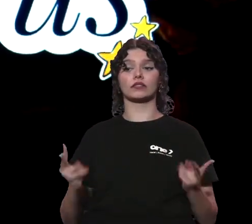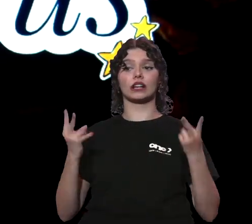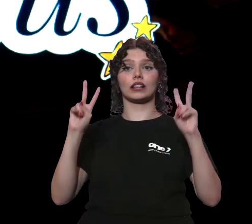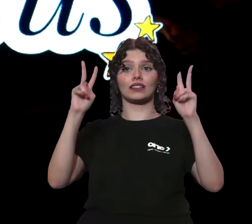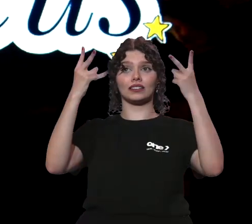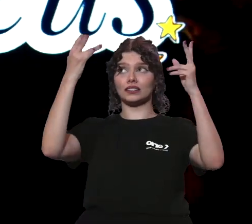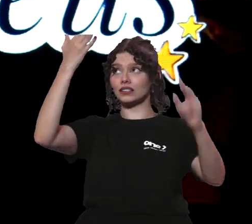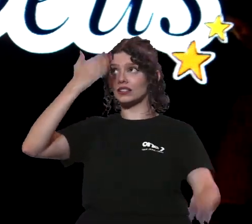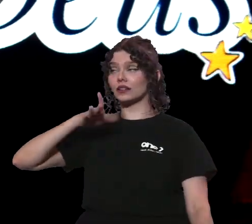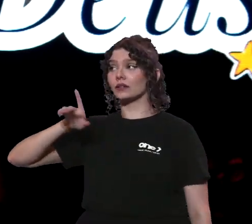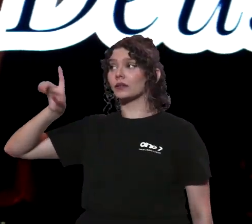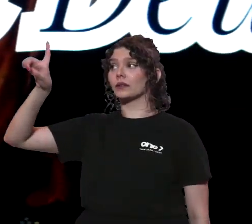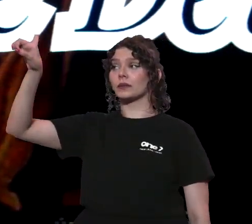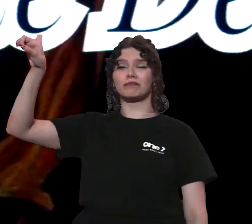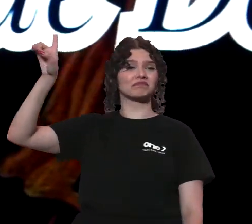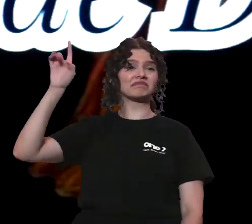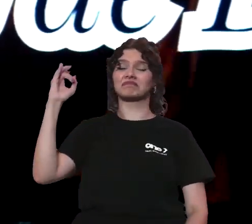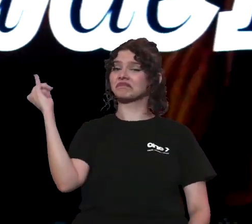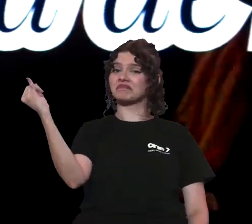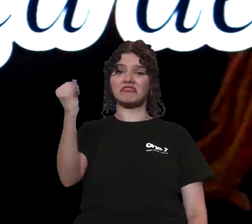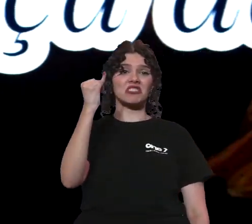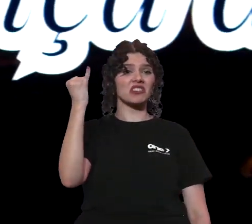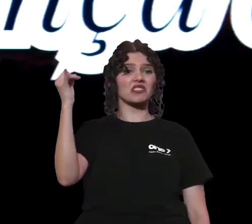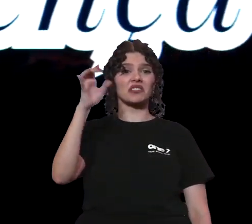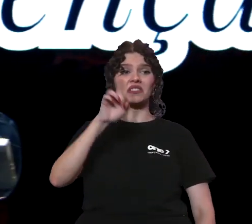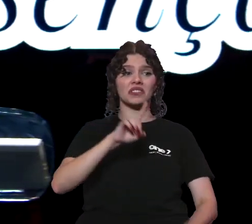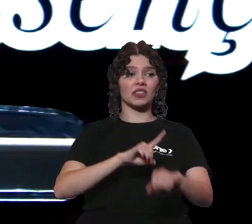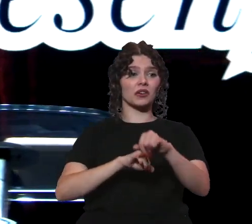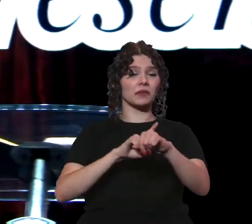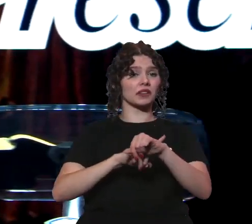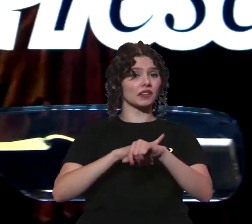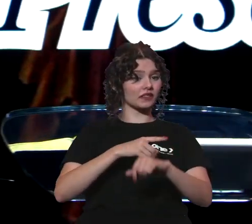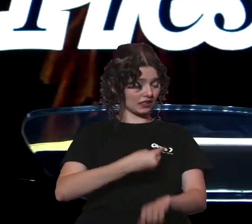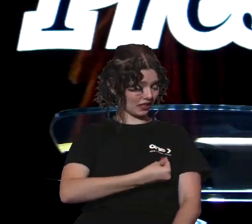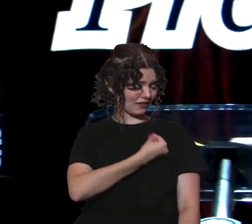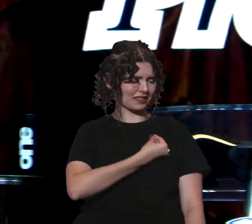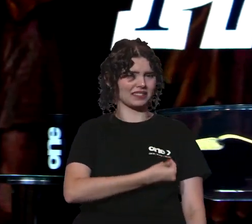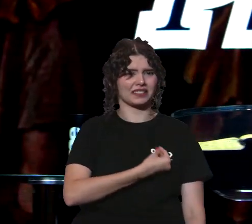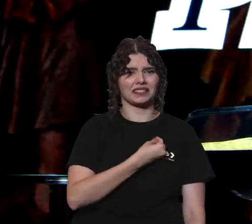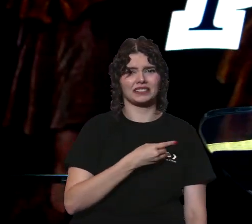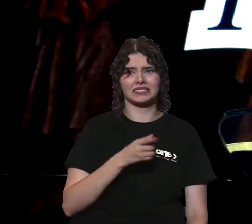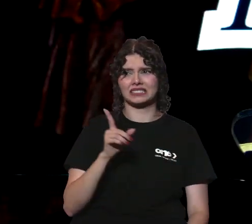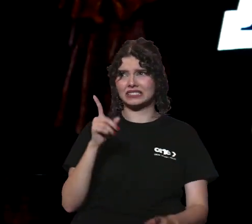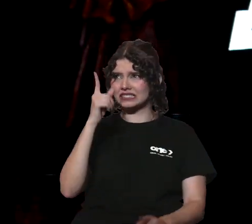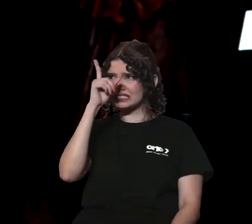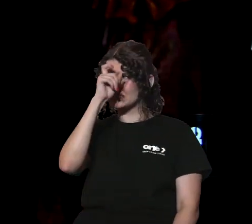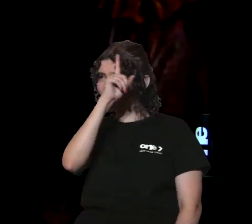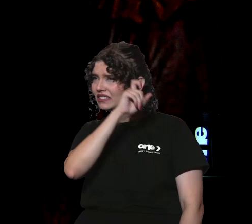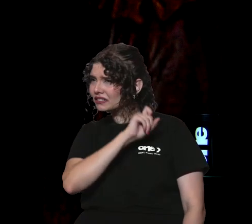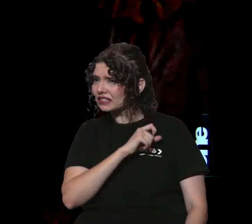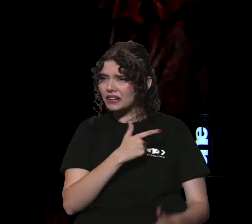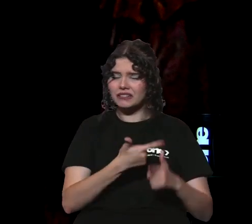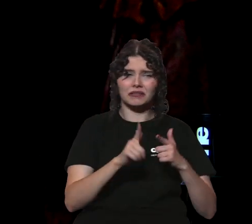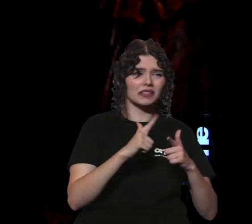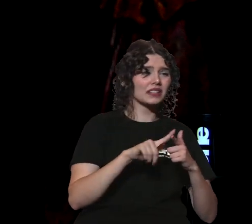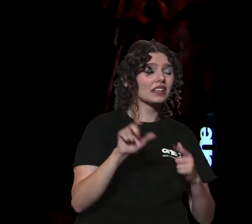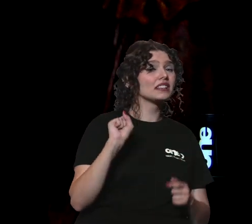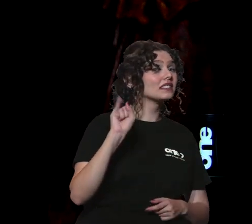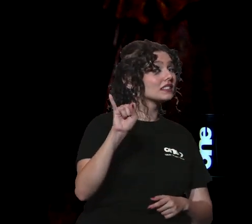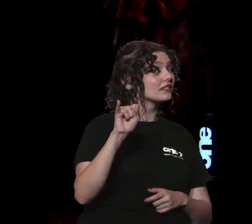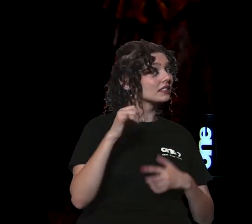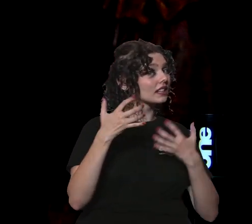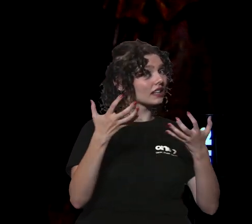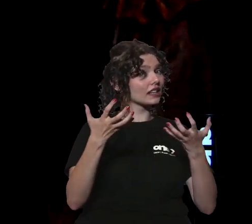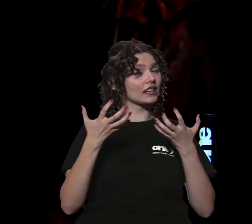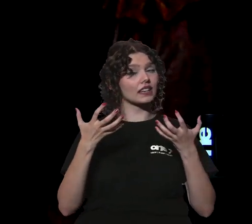de Deus, é que não importa o tempo que você está vivendo, se você quer viver a presença de Deus, você tem que